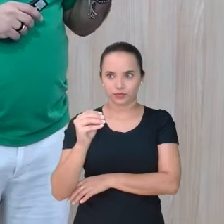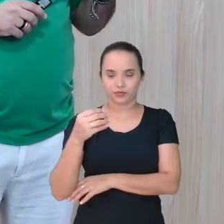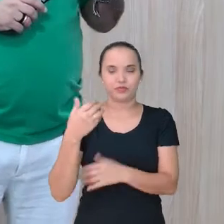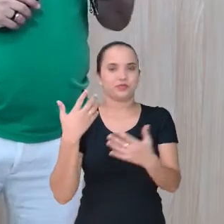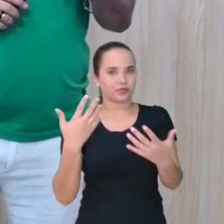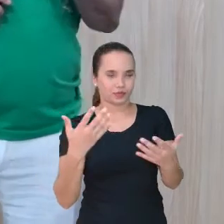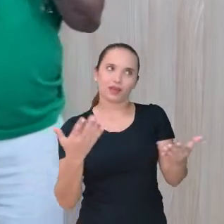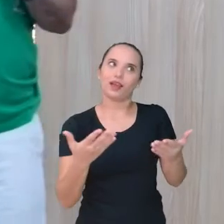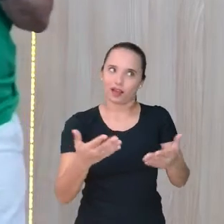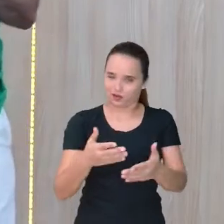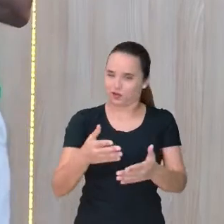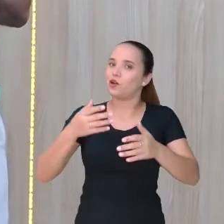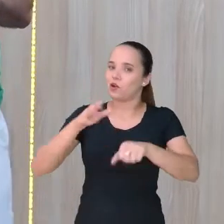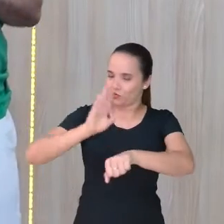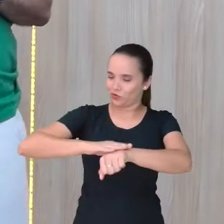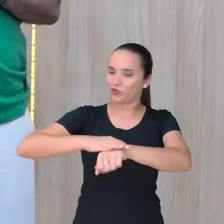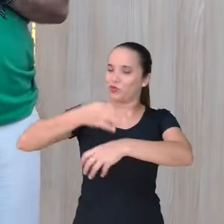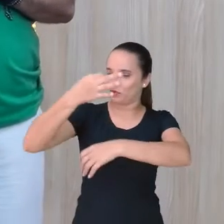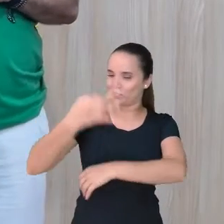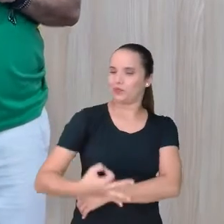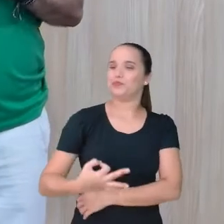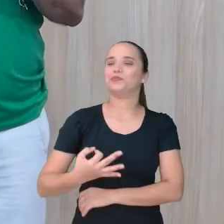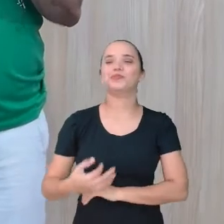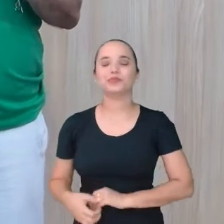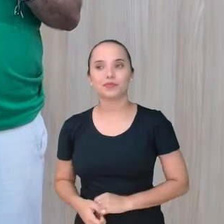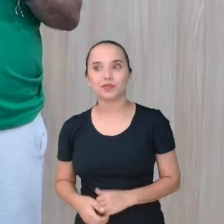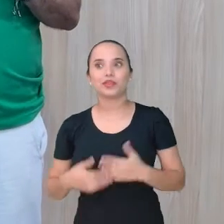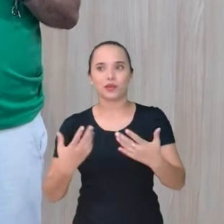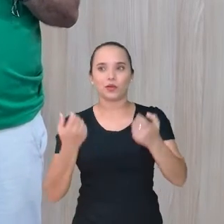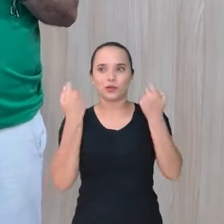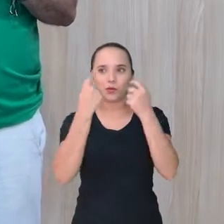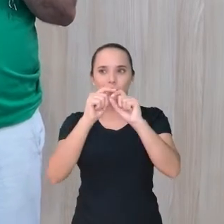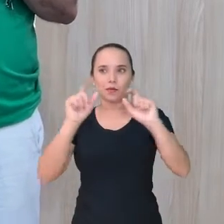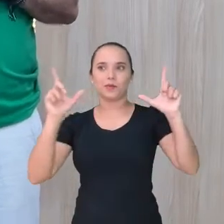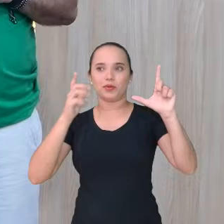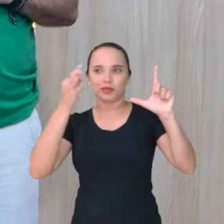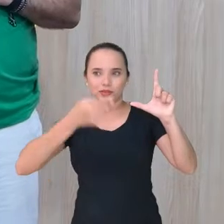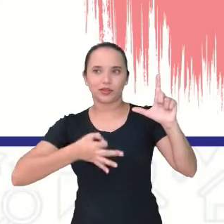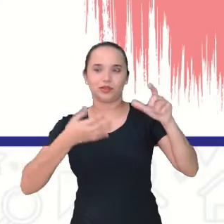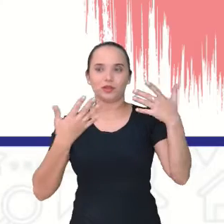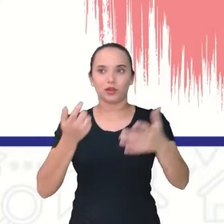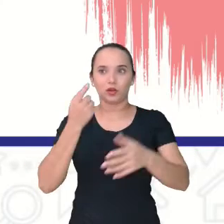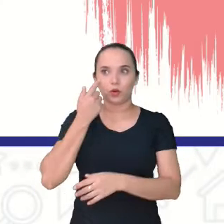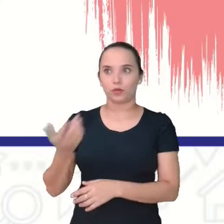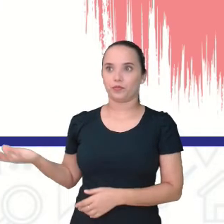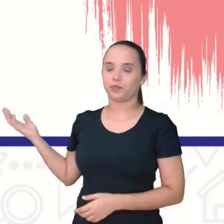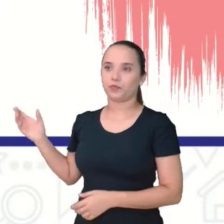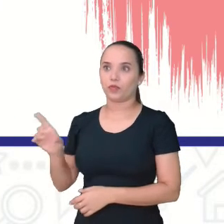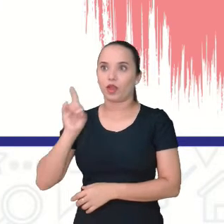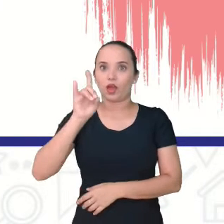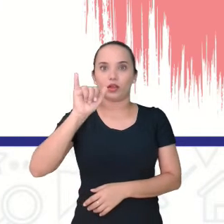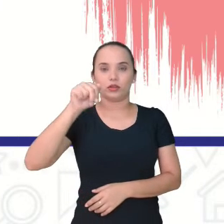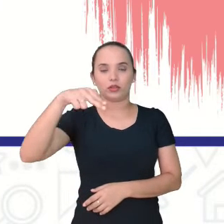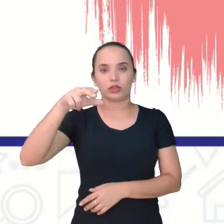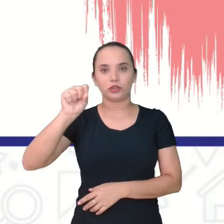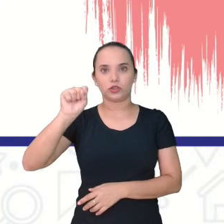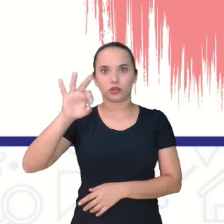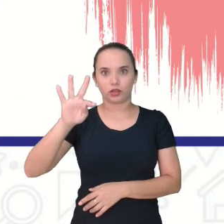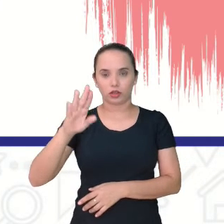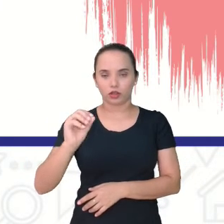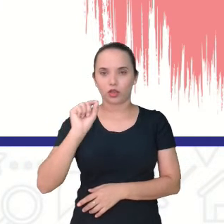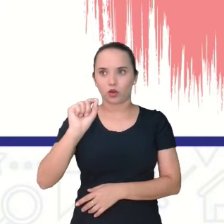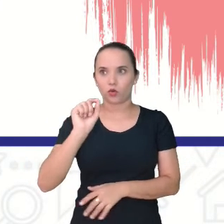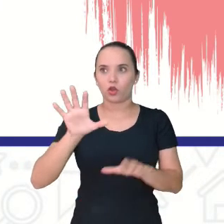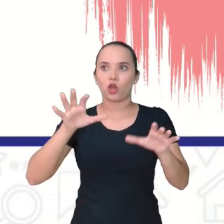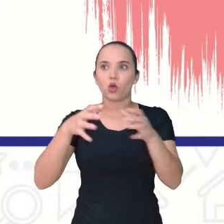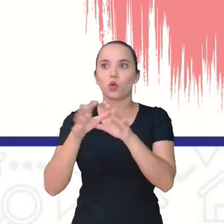vendo? Agora a gente colocou aí o slide certinho. Então, uma dinastia é uma série de reis e rainhas